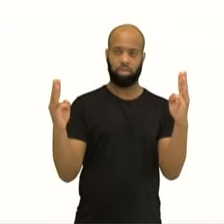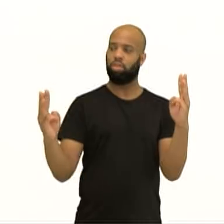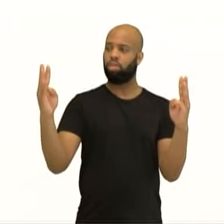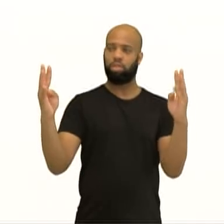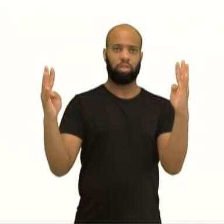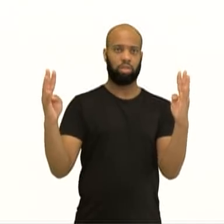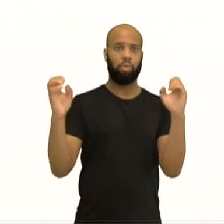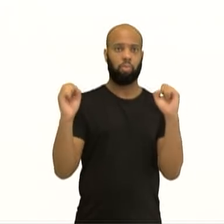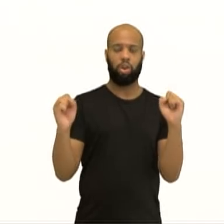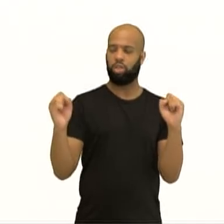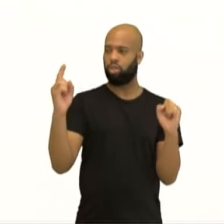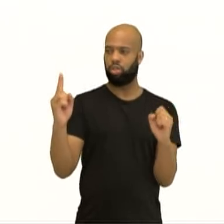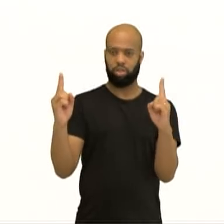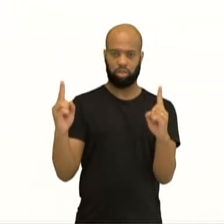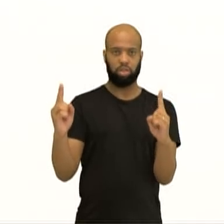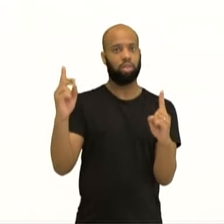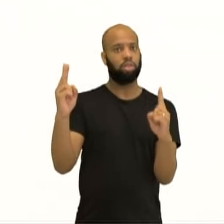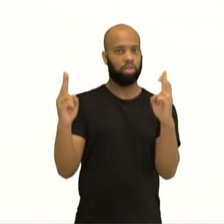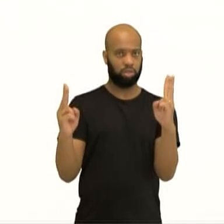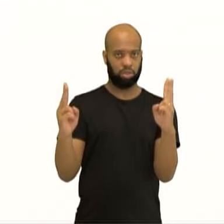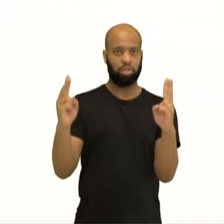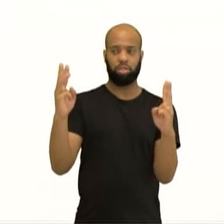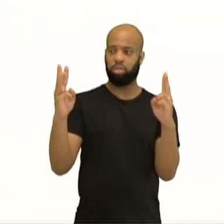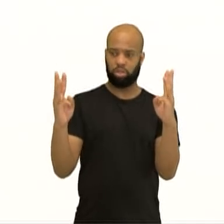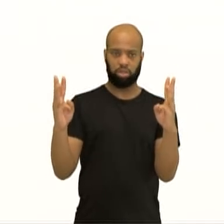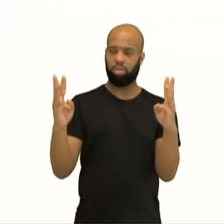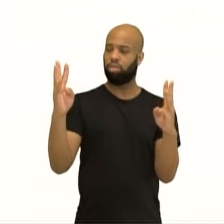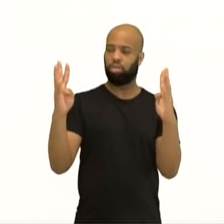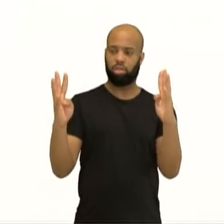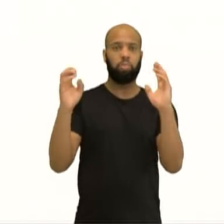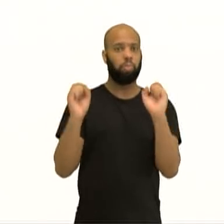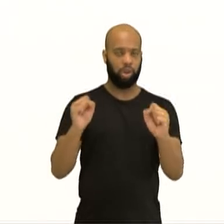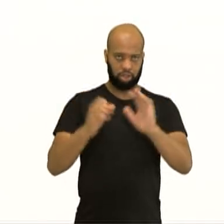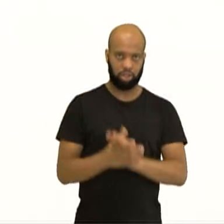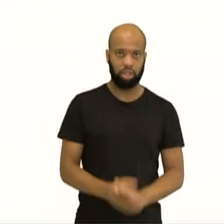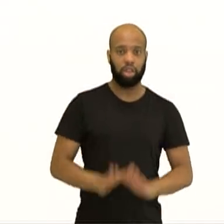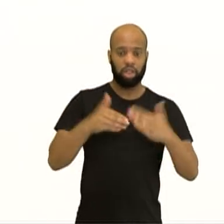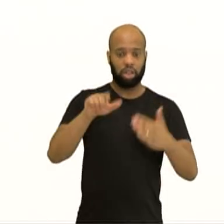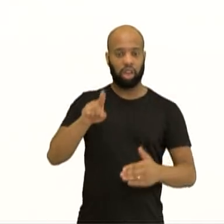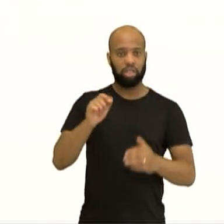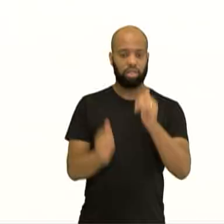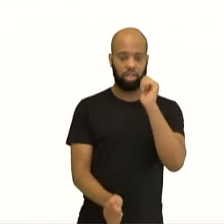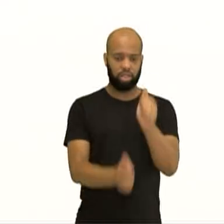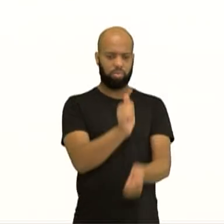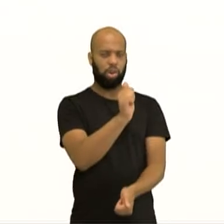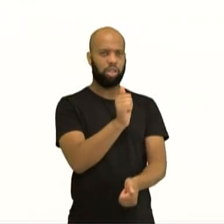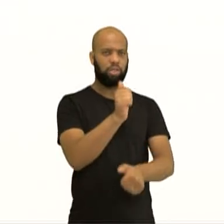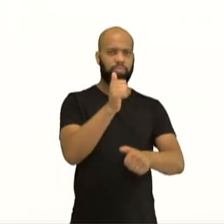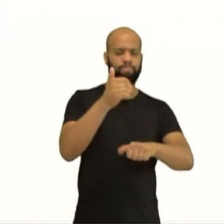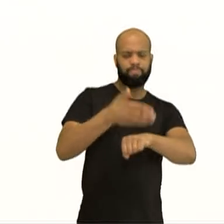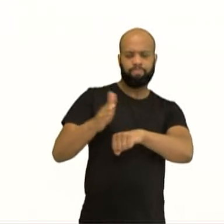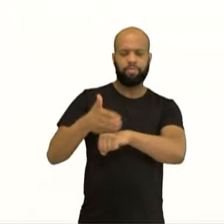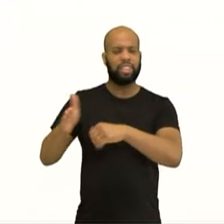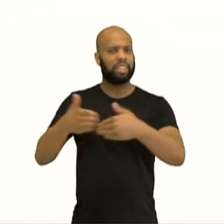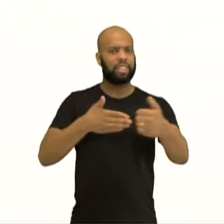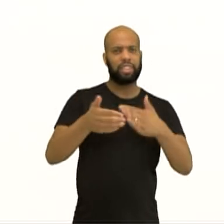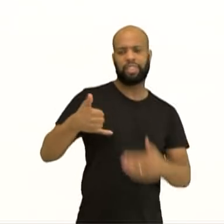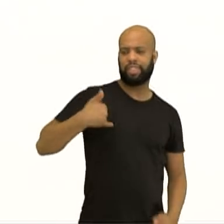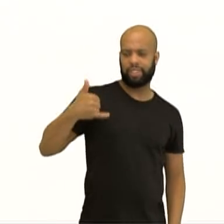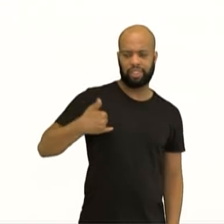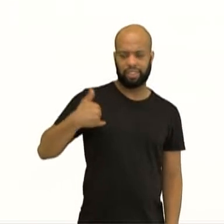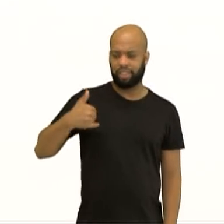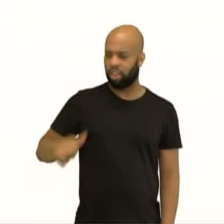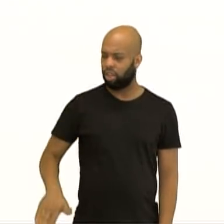quarteto, tá? E se for, esse esporte pode ser praticado por qualquer idade, né?